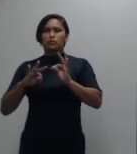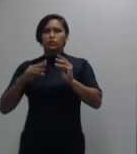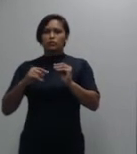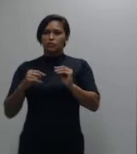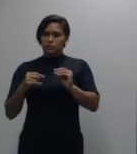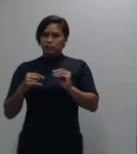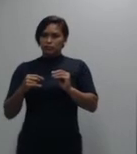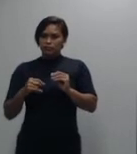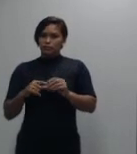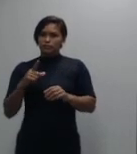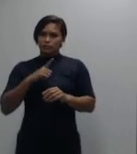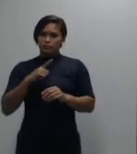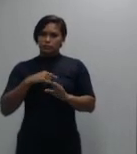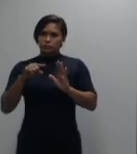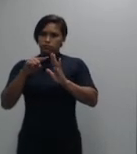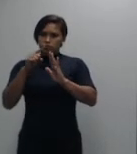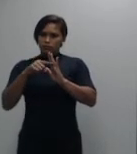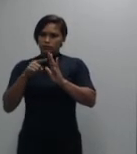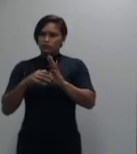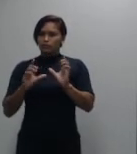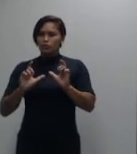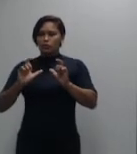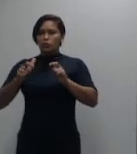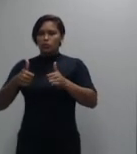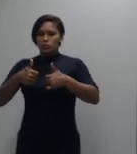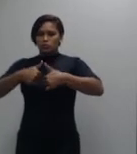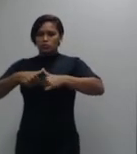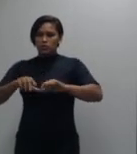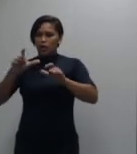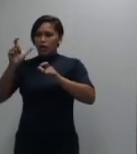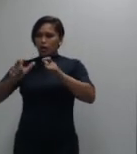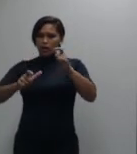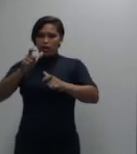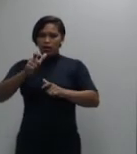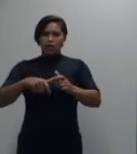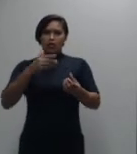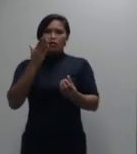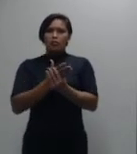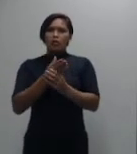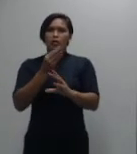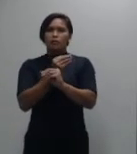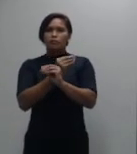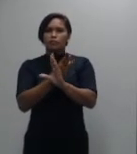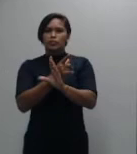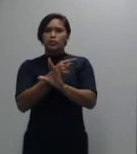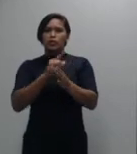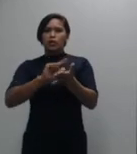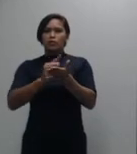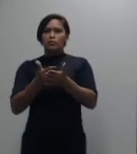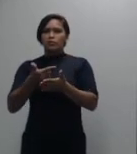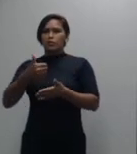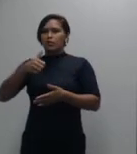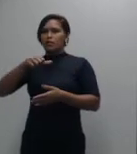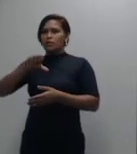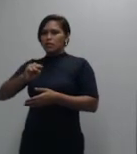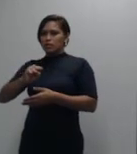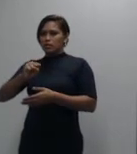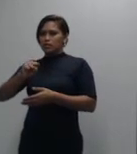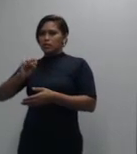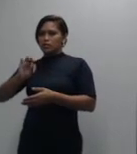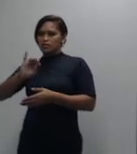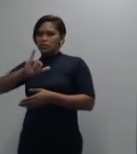há a indicação de onde está em cada lugar do processo virtual a folha é STJ foi letal